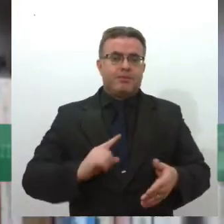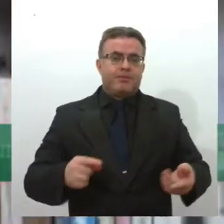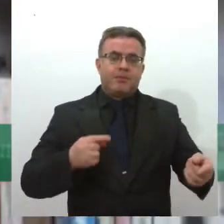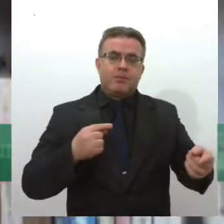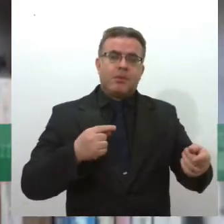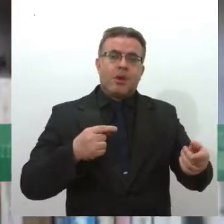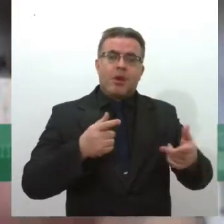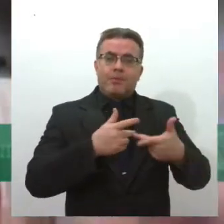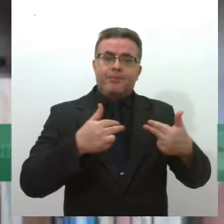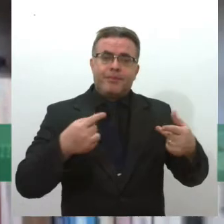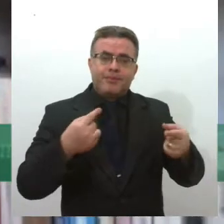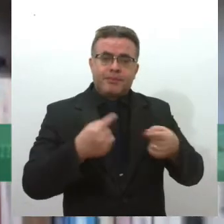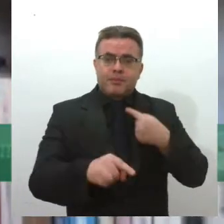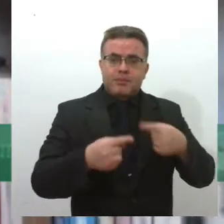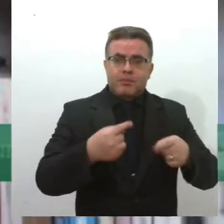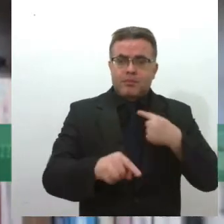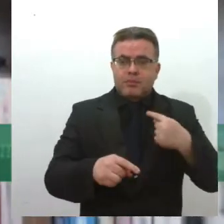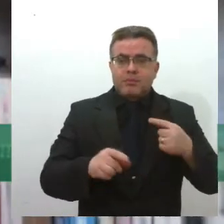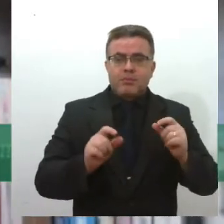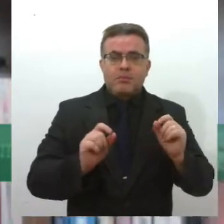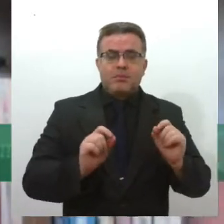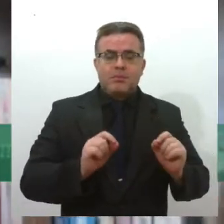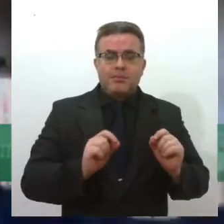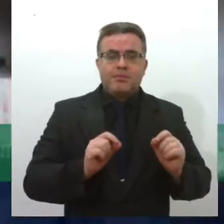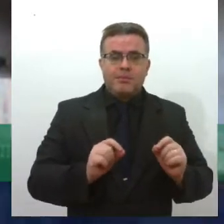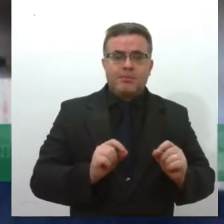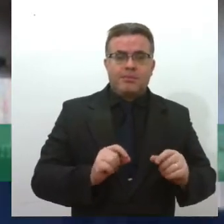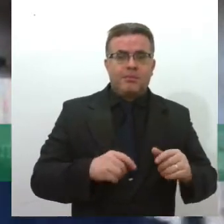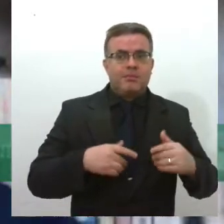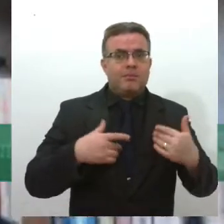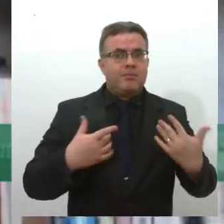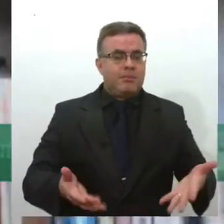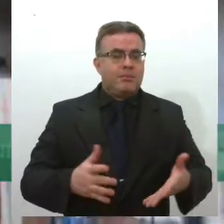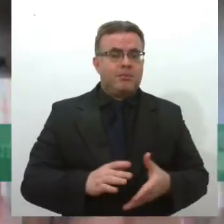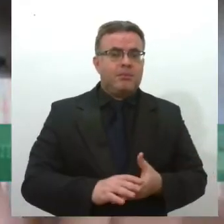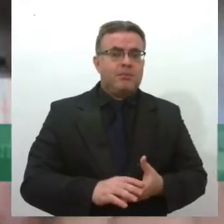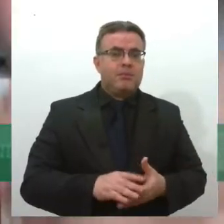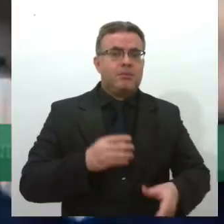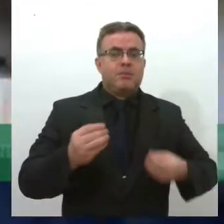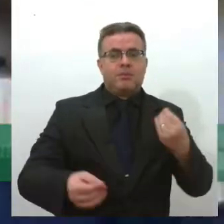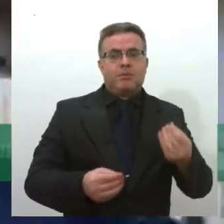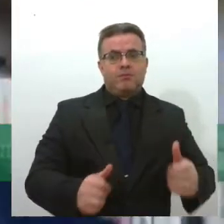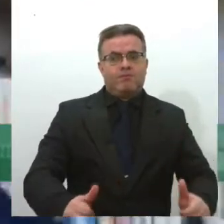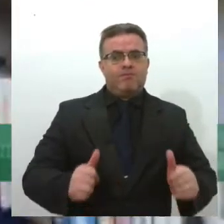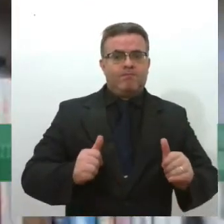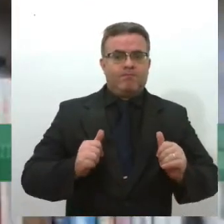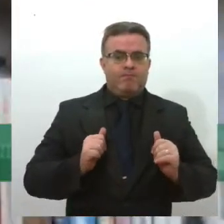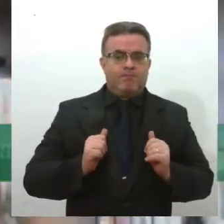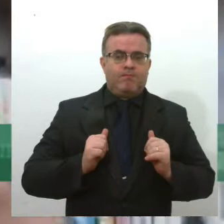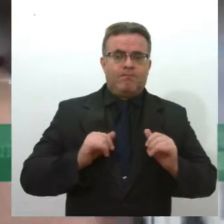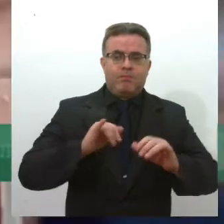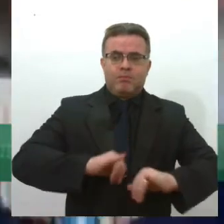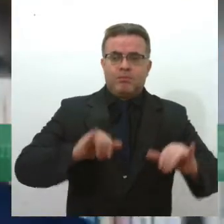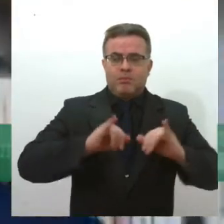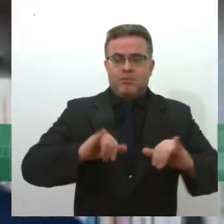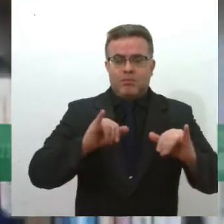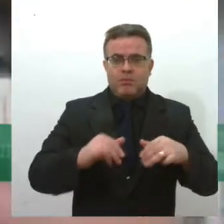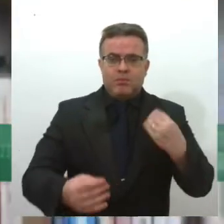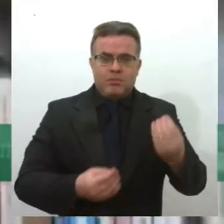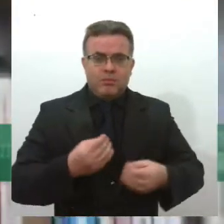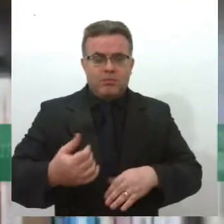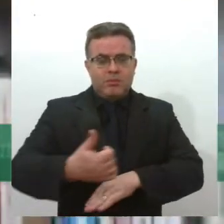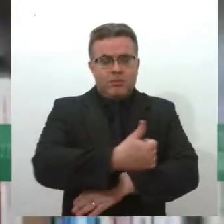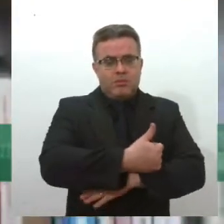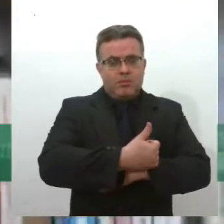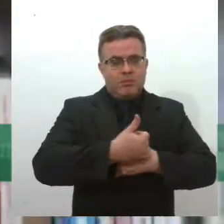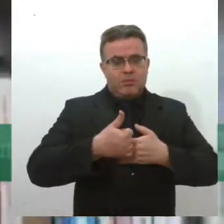uma violação dos princípios, como disse o Manuel, da impessoalidade, da publicidade, da